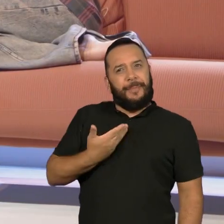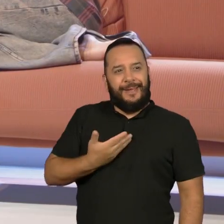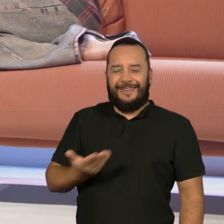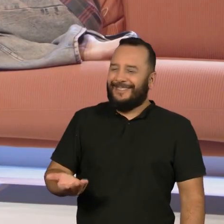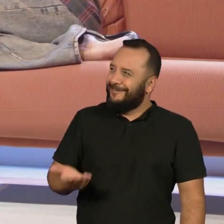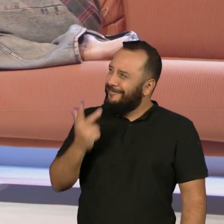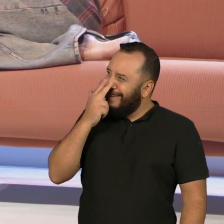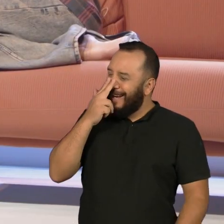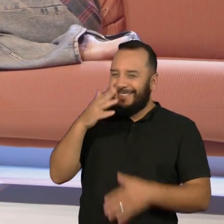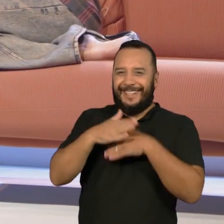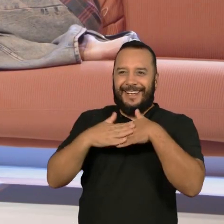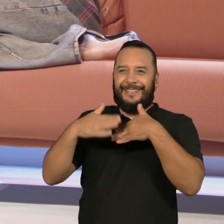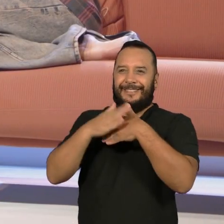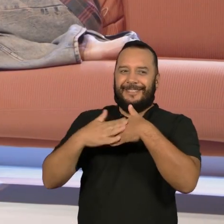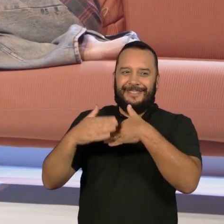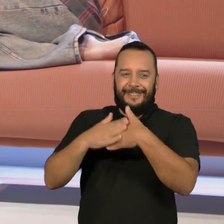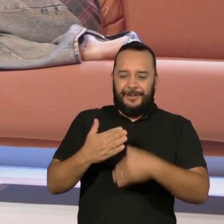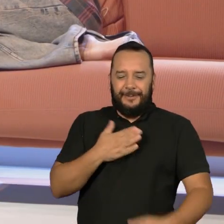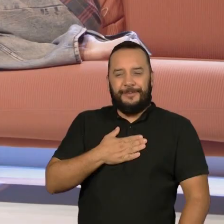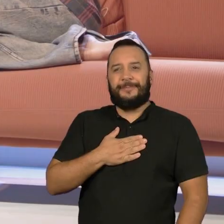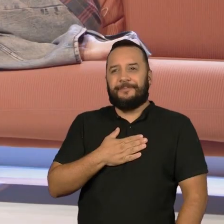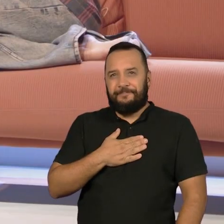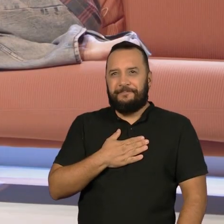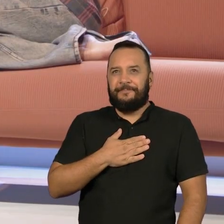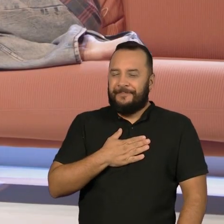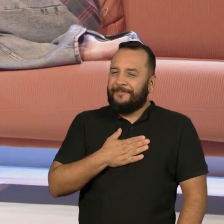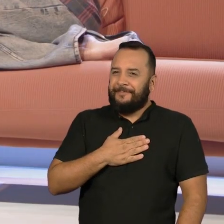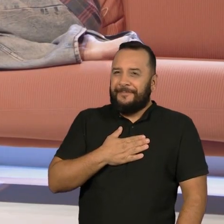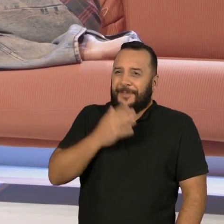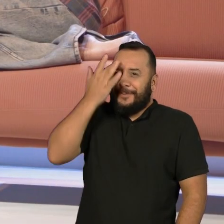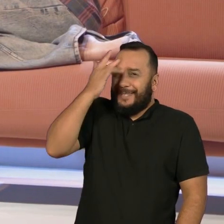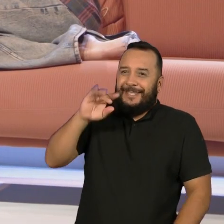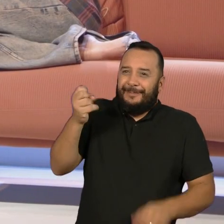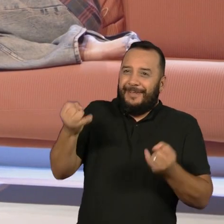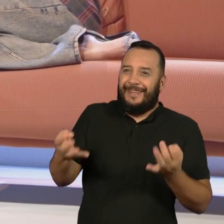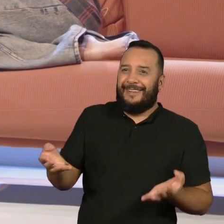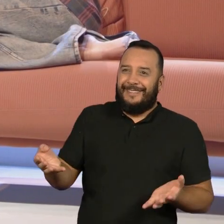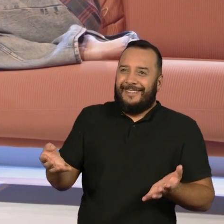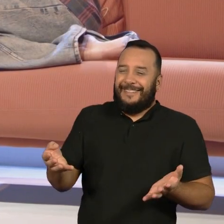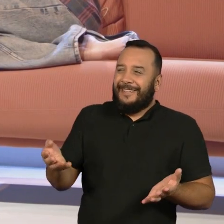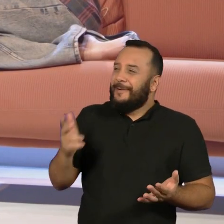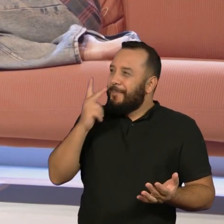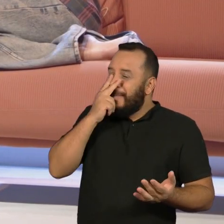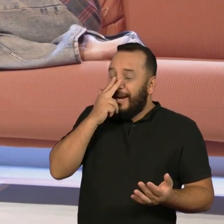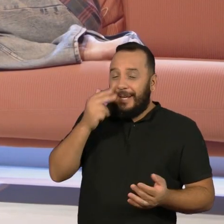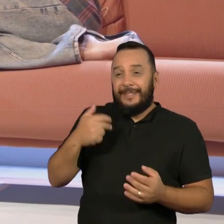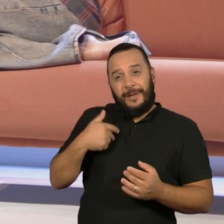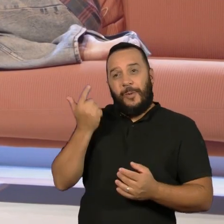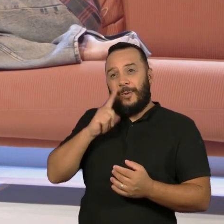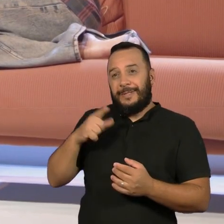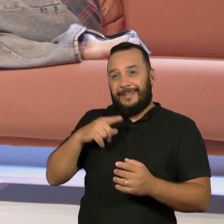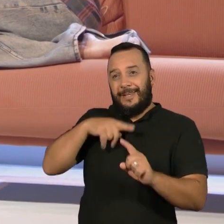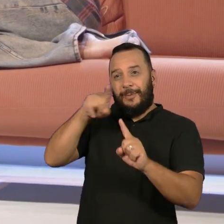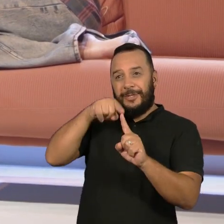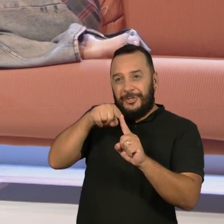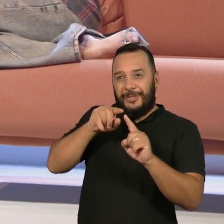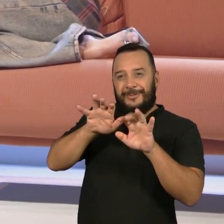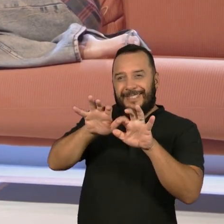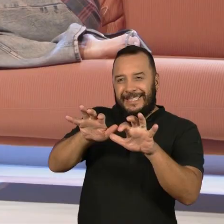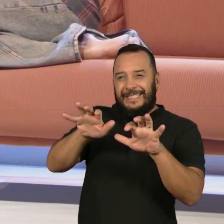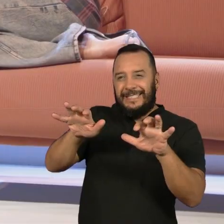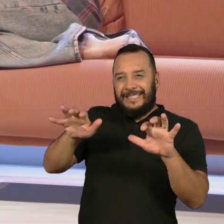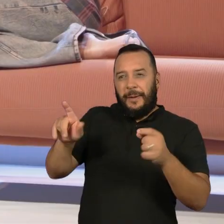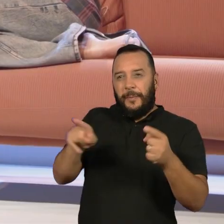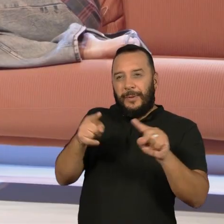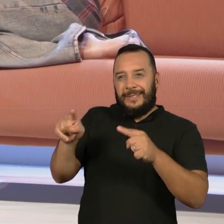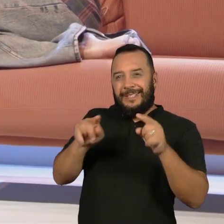especial, assim. Eu sinto que não sei, que eu atingi aí parte do meu objetivo, sabe? Com as minhas